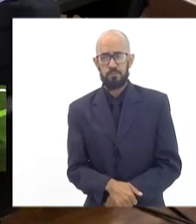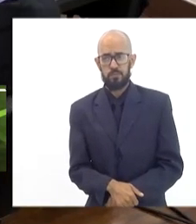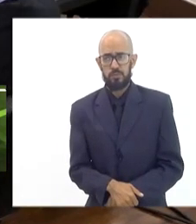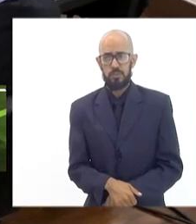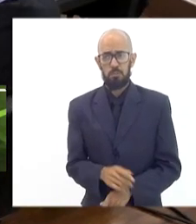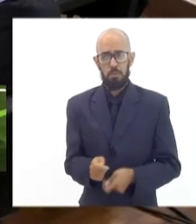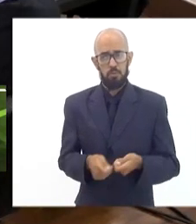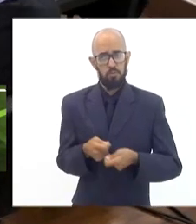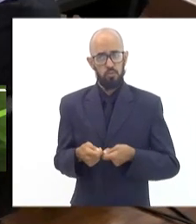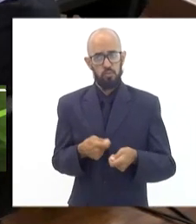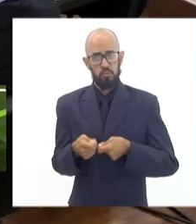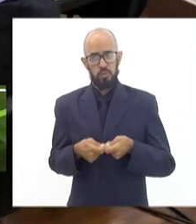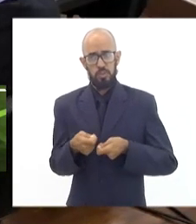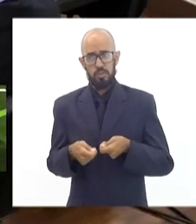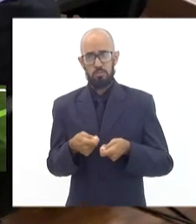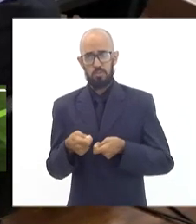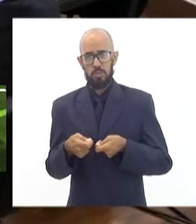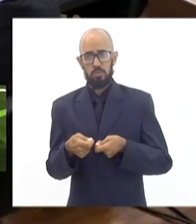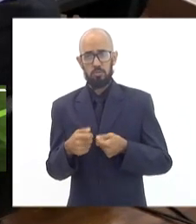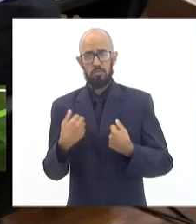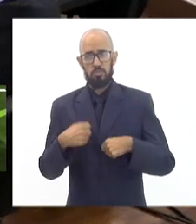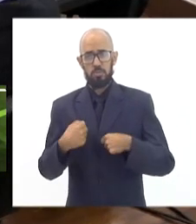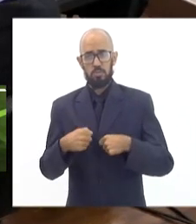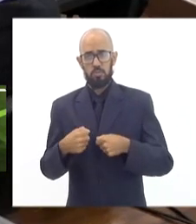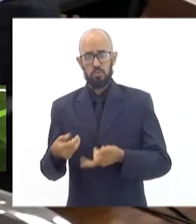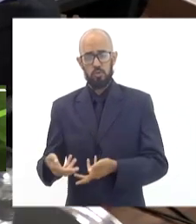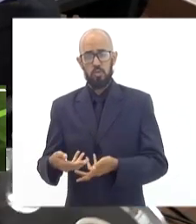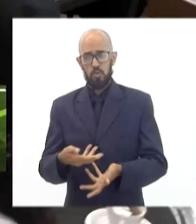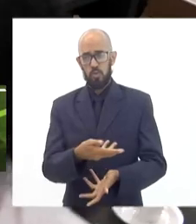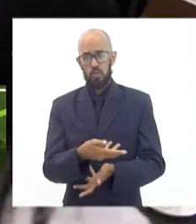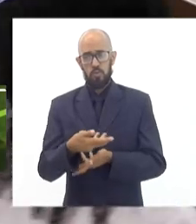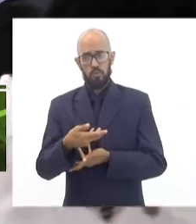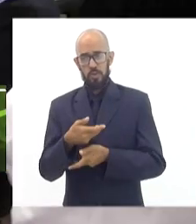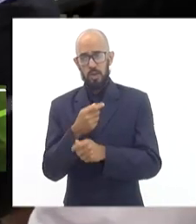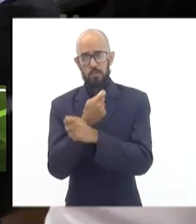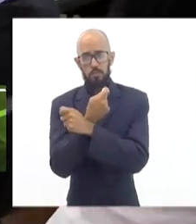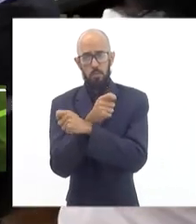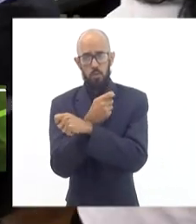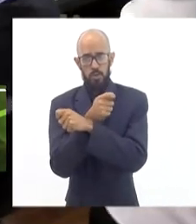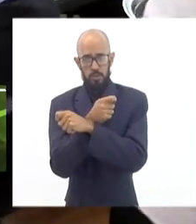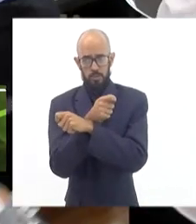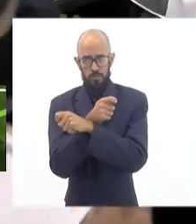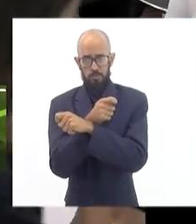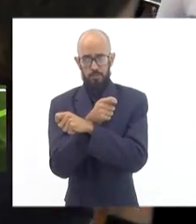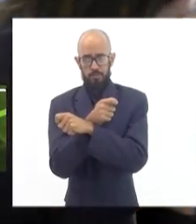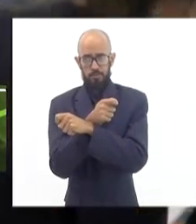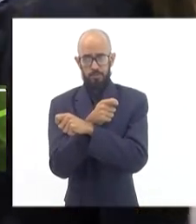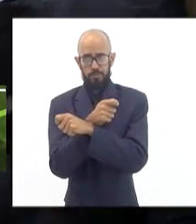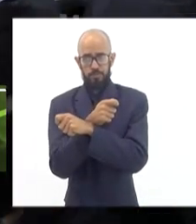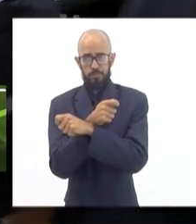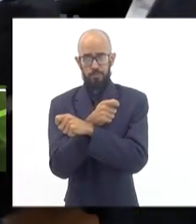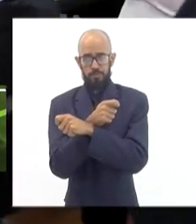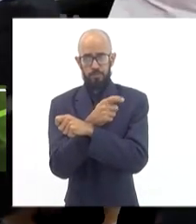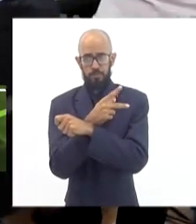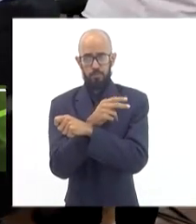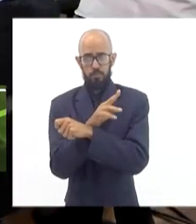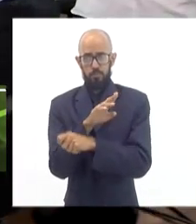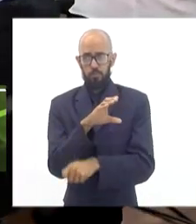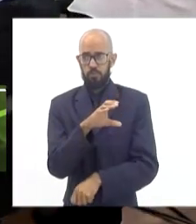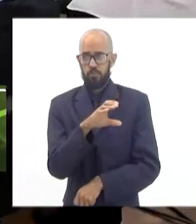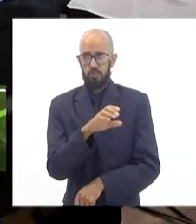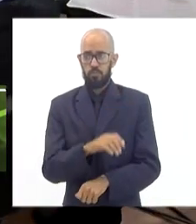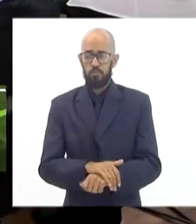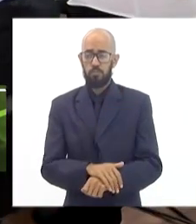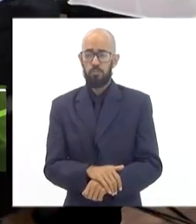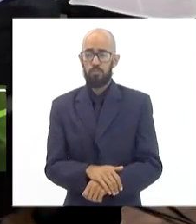gerenciamento teve que se chamar a PUC e ir no outro programa em